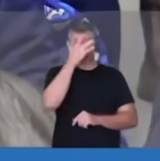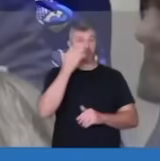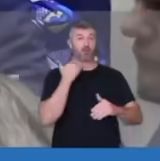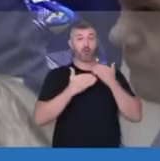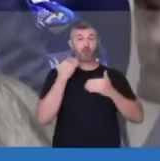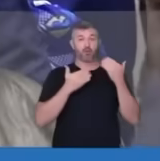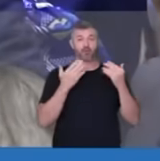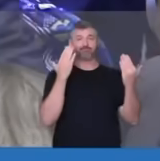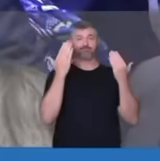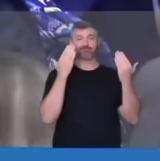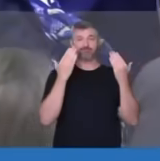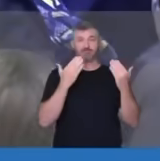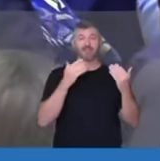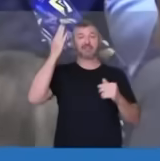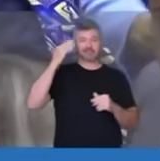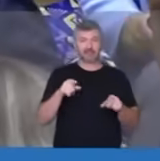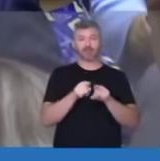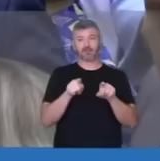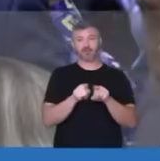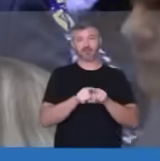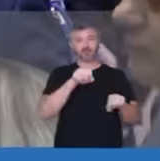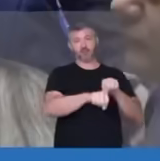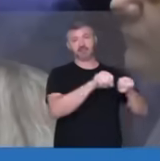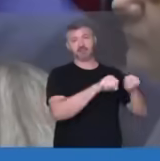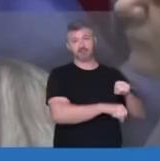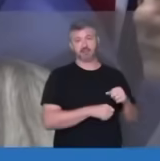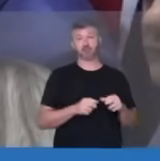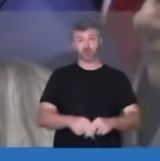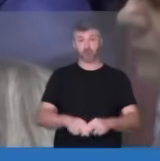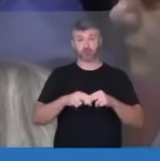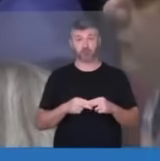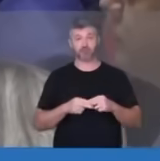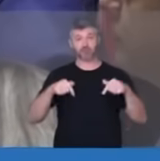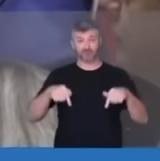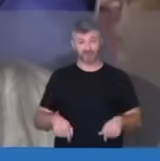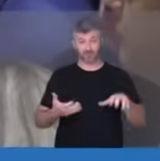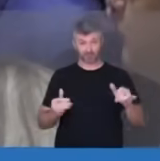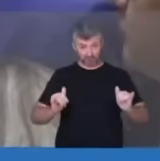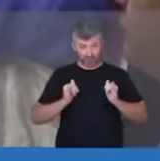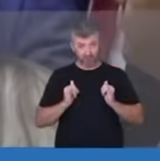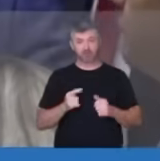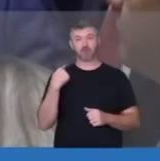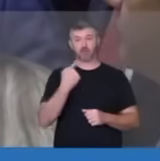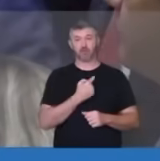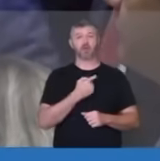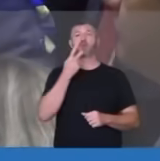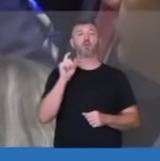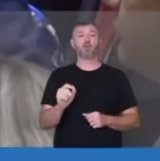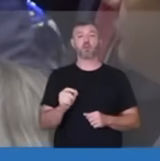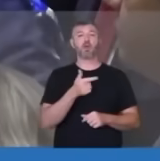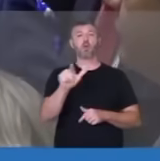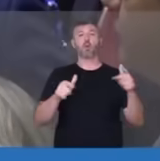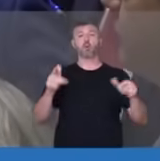morreram suspeitas ou que sabiam e que também foram executadas. Portanto, se esse parlamento se omitir, nós estamos dando um recado que